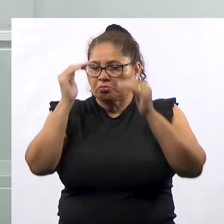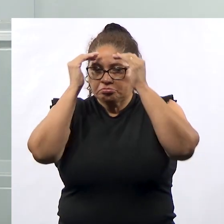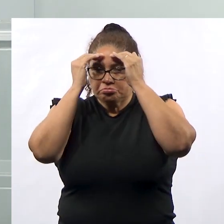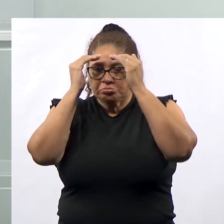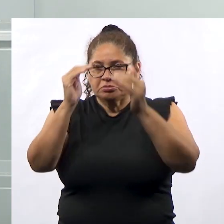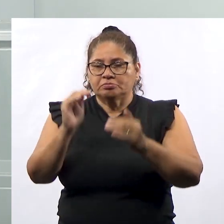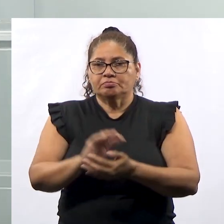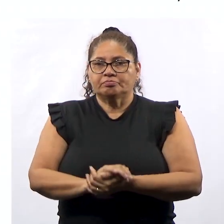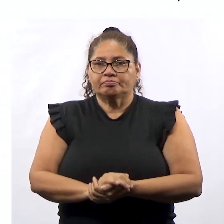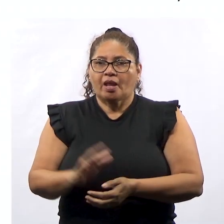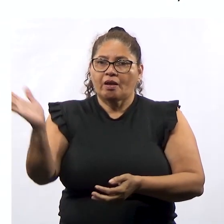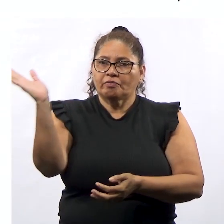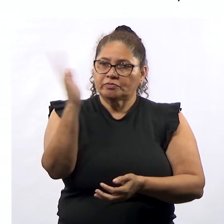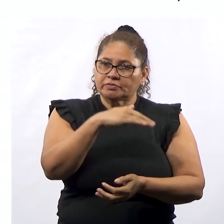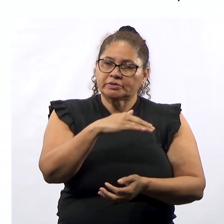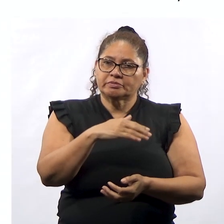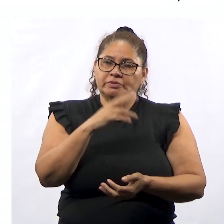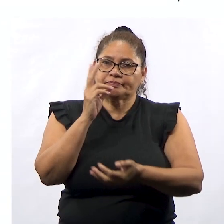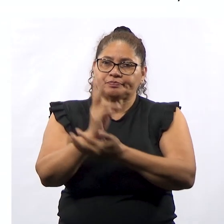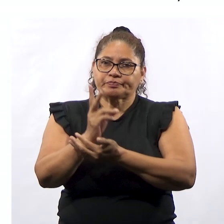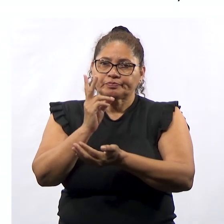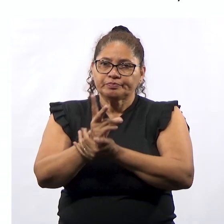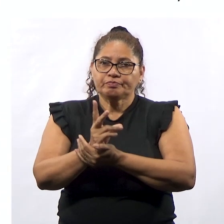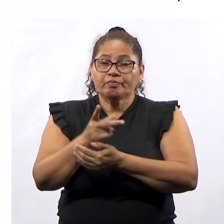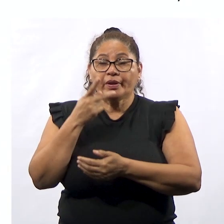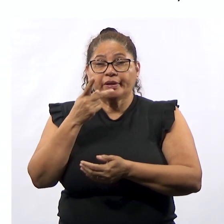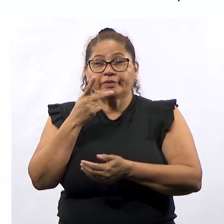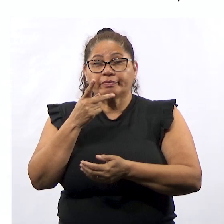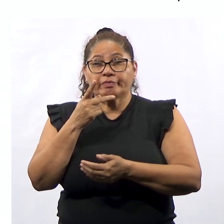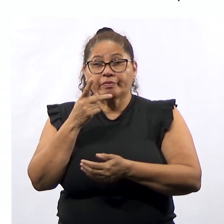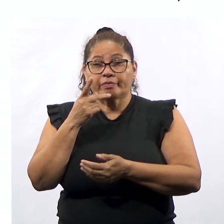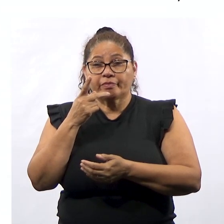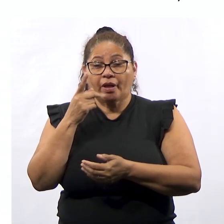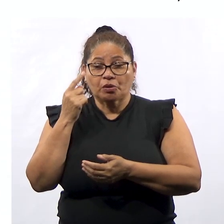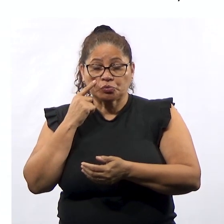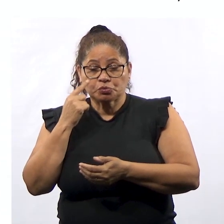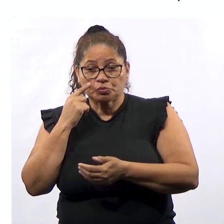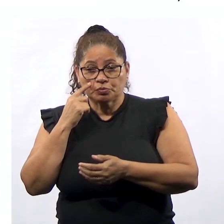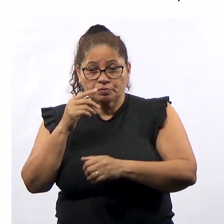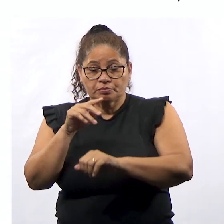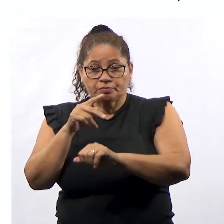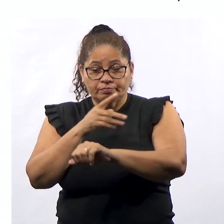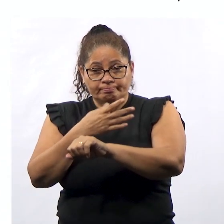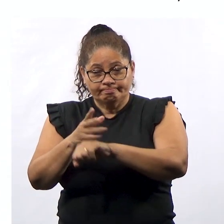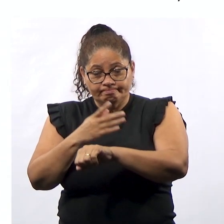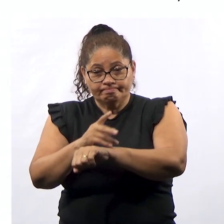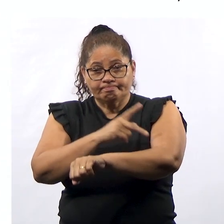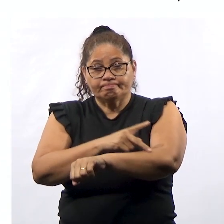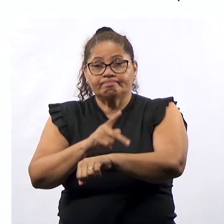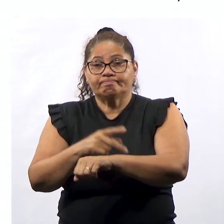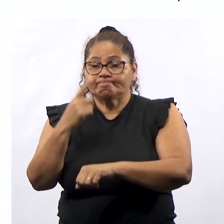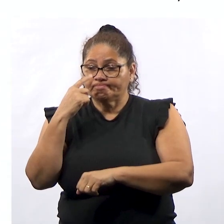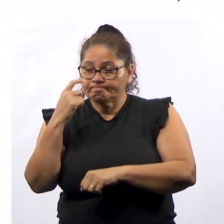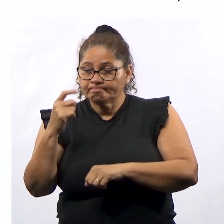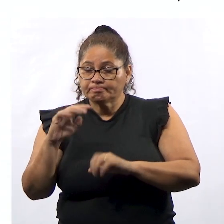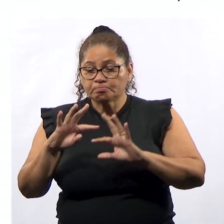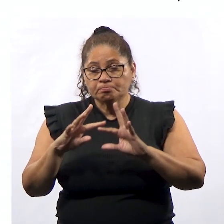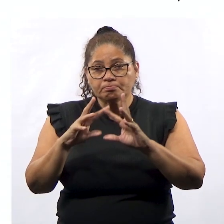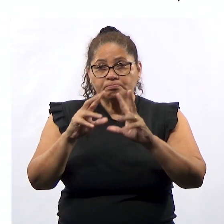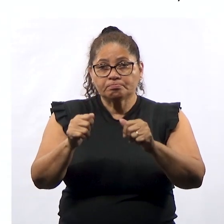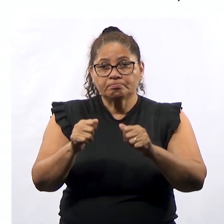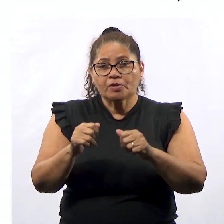respeitar. Vamos então continuando aqui. Ele fala que do ponto de vista da prática pedagógica dos docentes, nos interessa